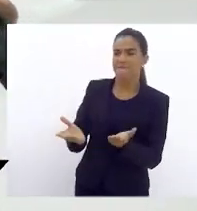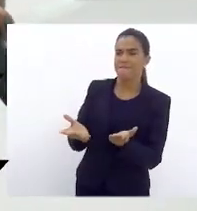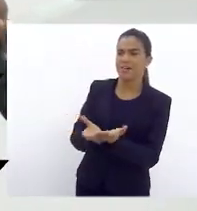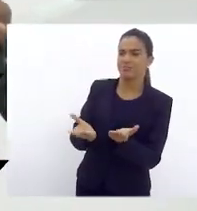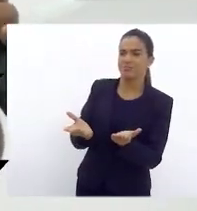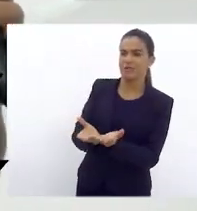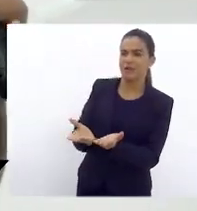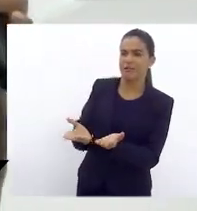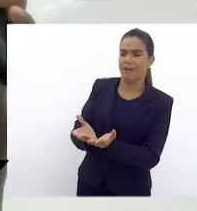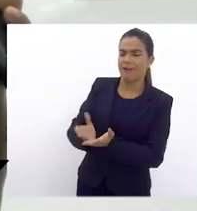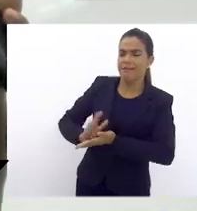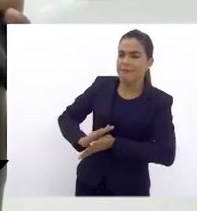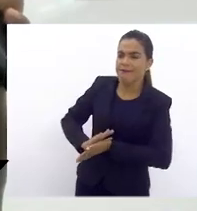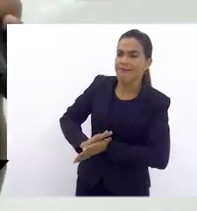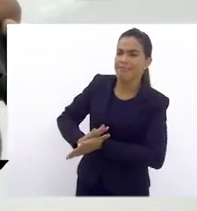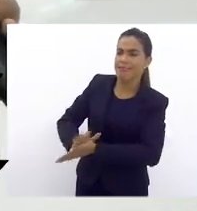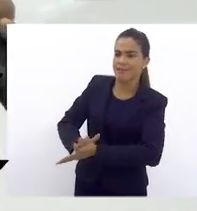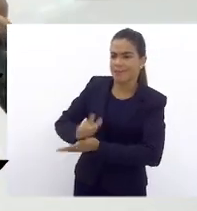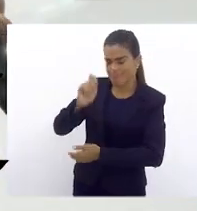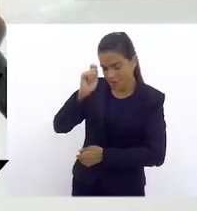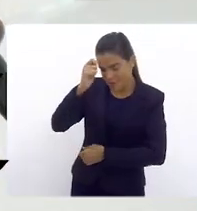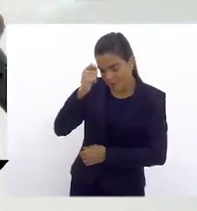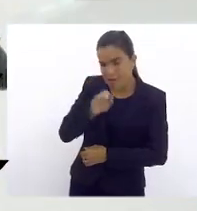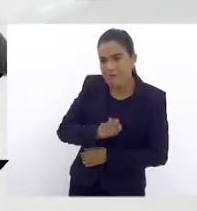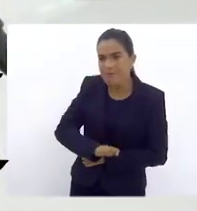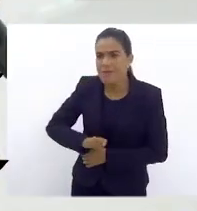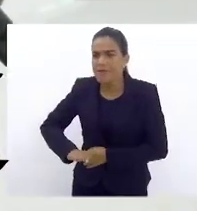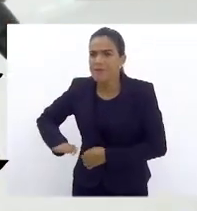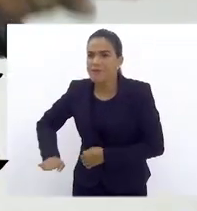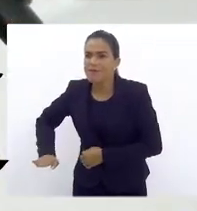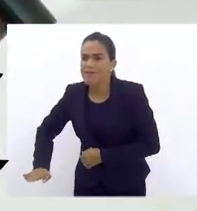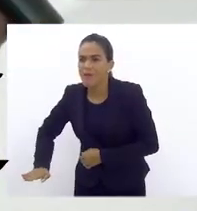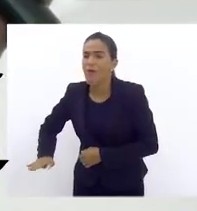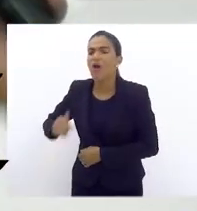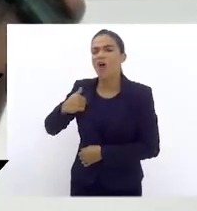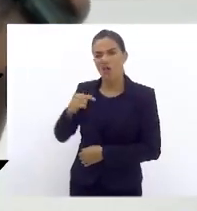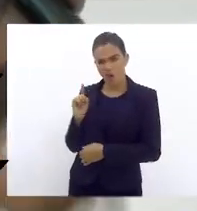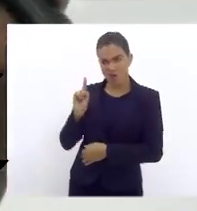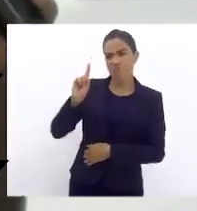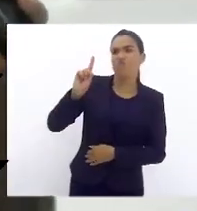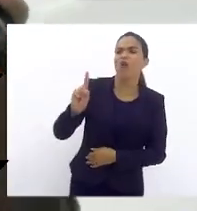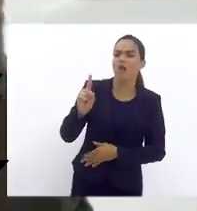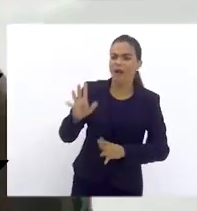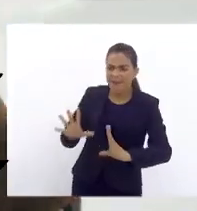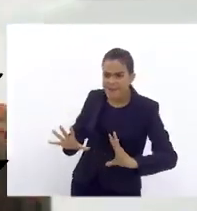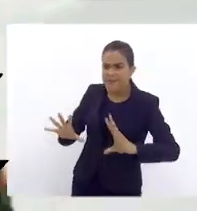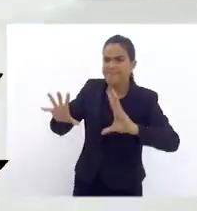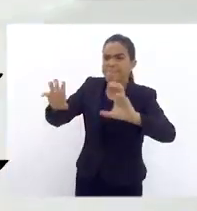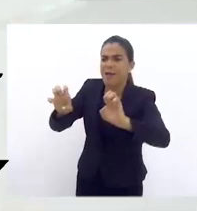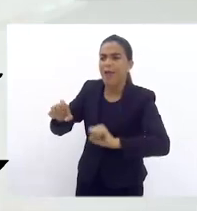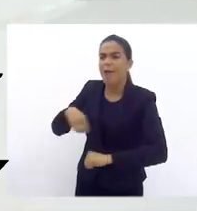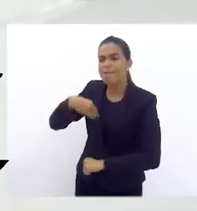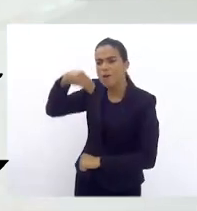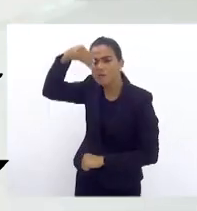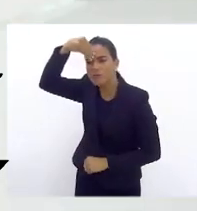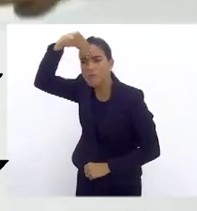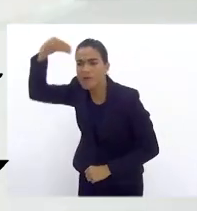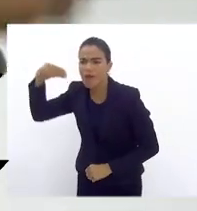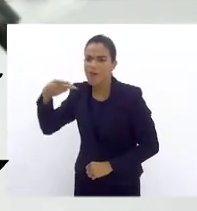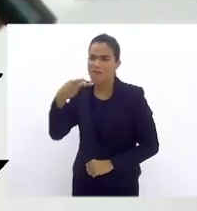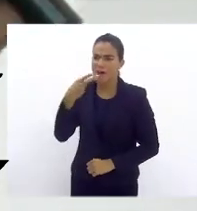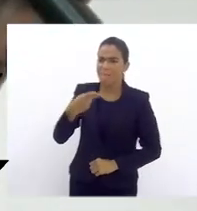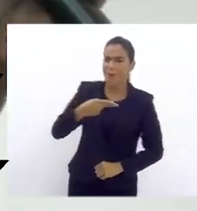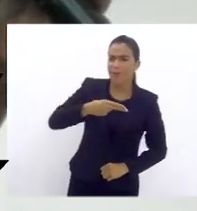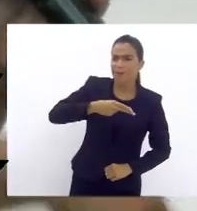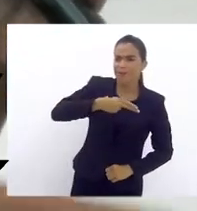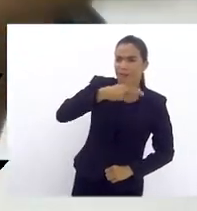e diz que menina os amiguinhos que estão lá vou lá e brigo digo que é meu sobrinho digo que é